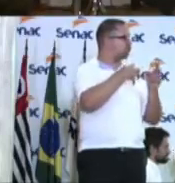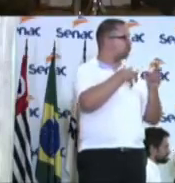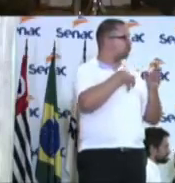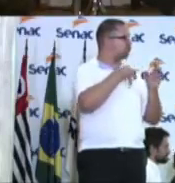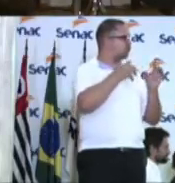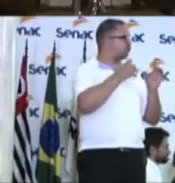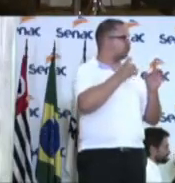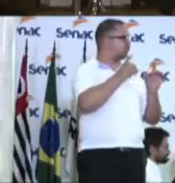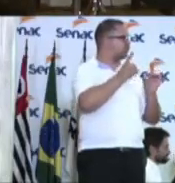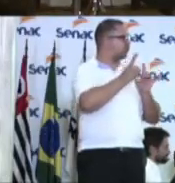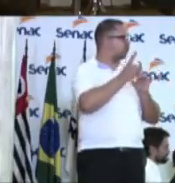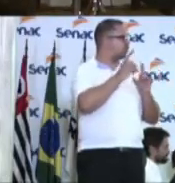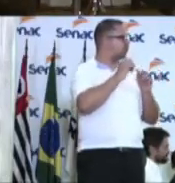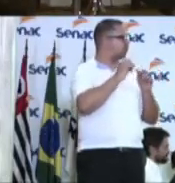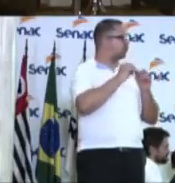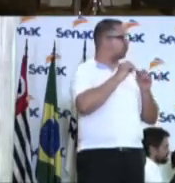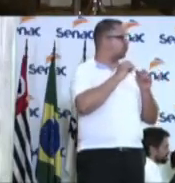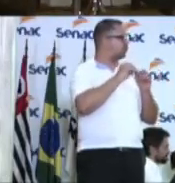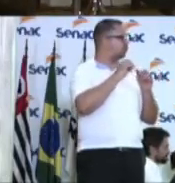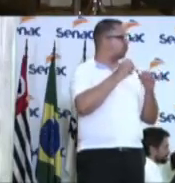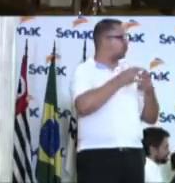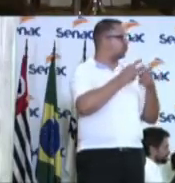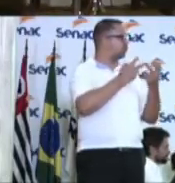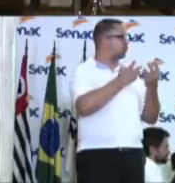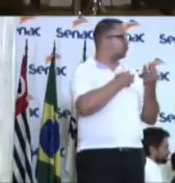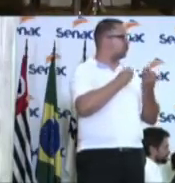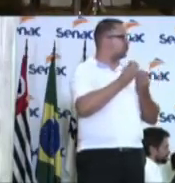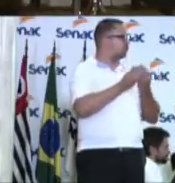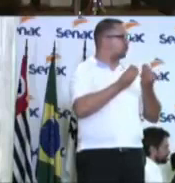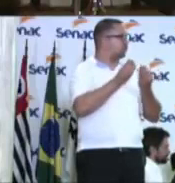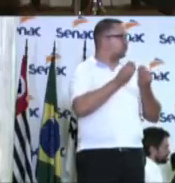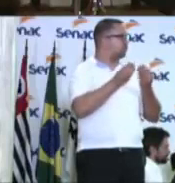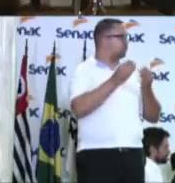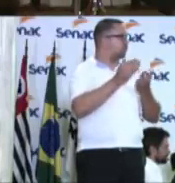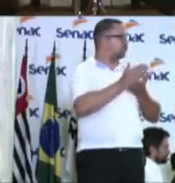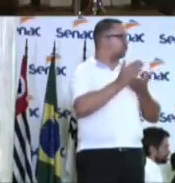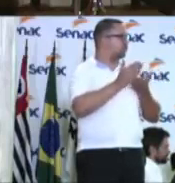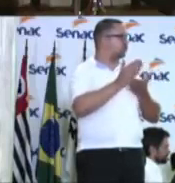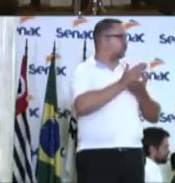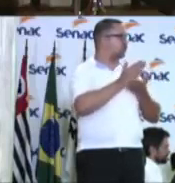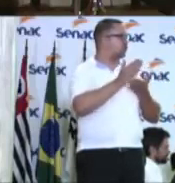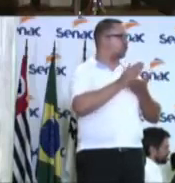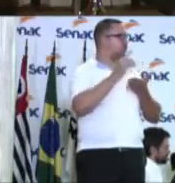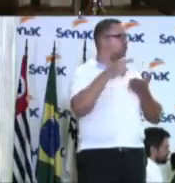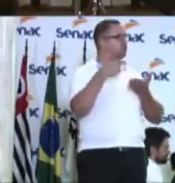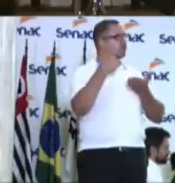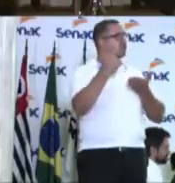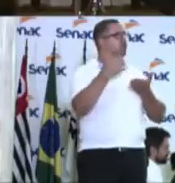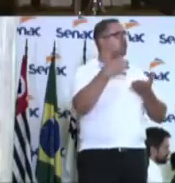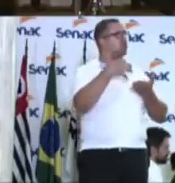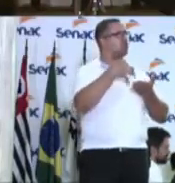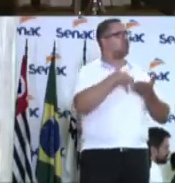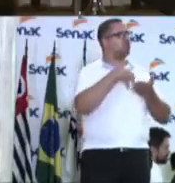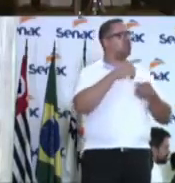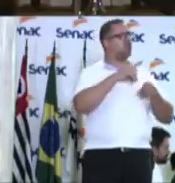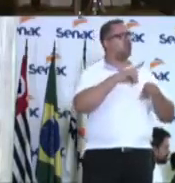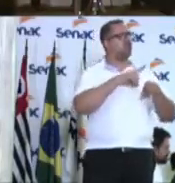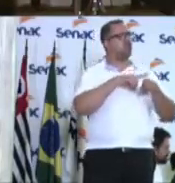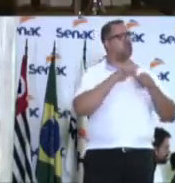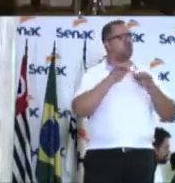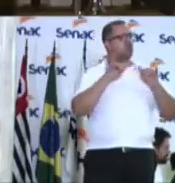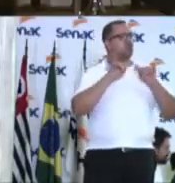enquanto criadores de conteúdo, como lidam com essa parte pós-divulgação em tempos de